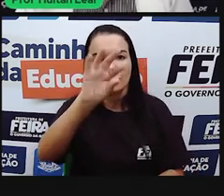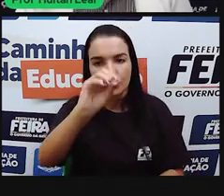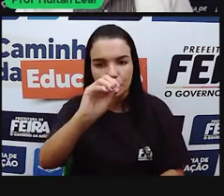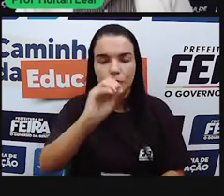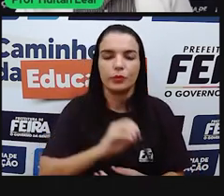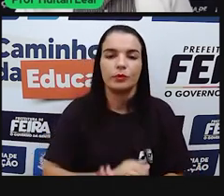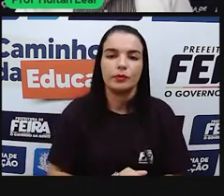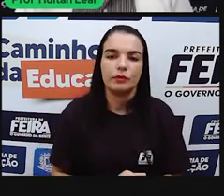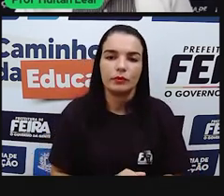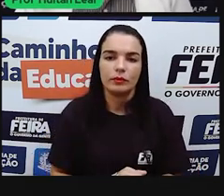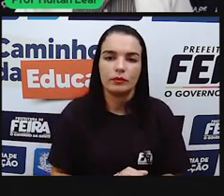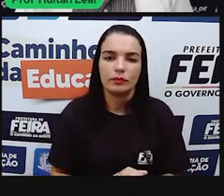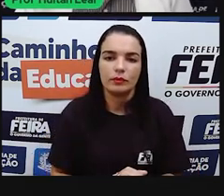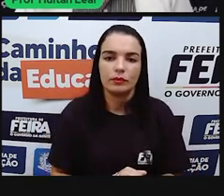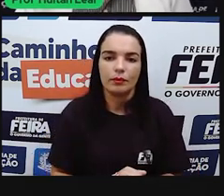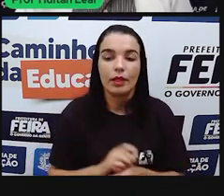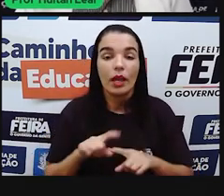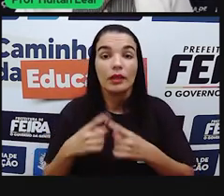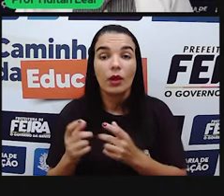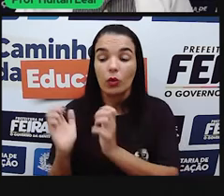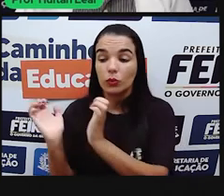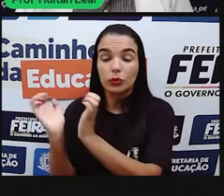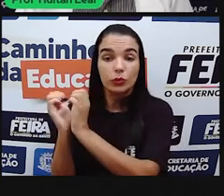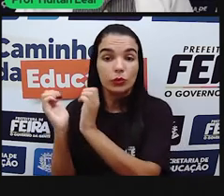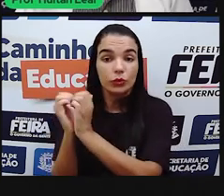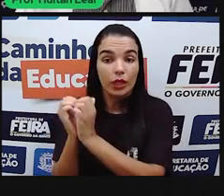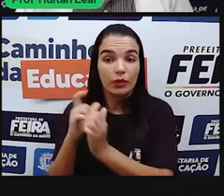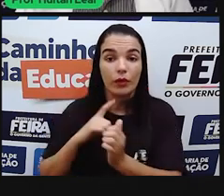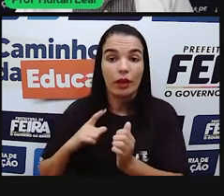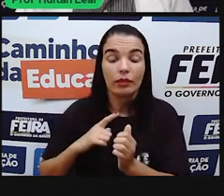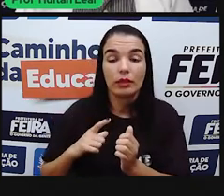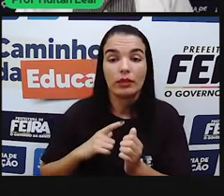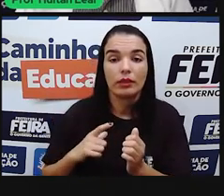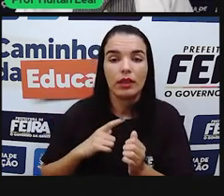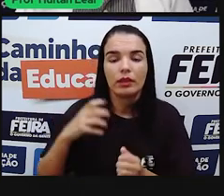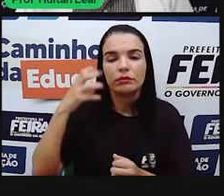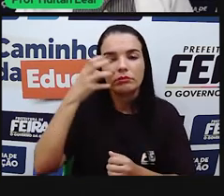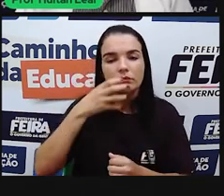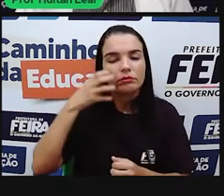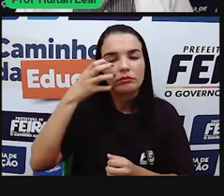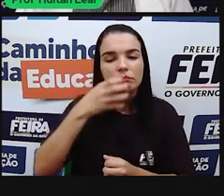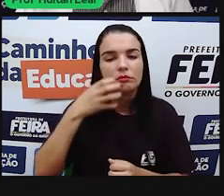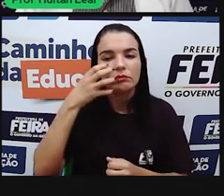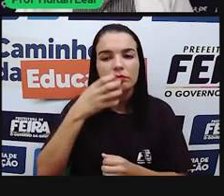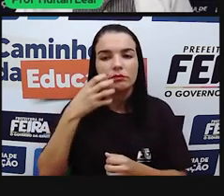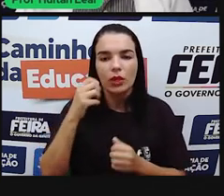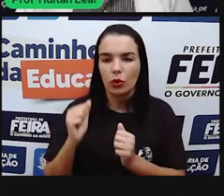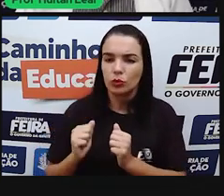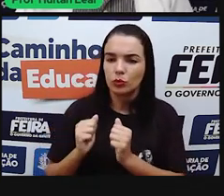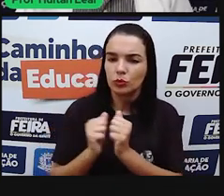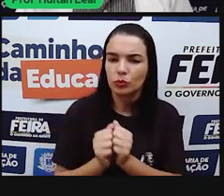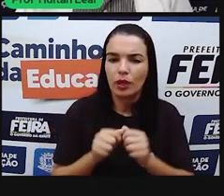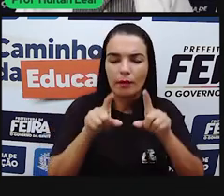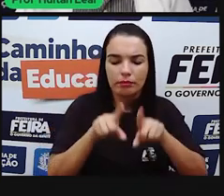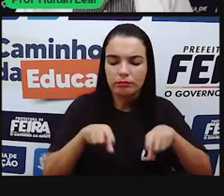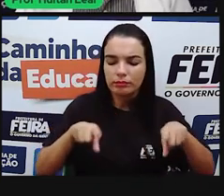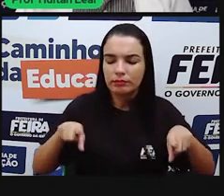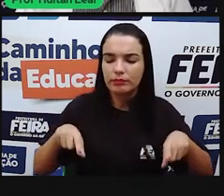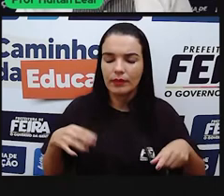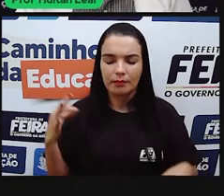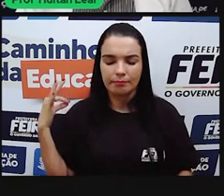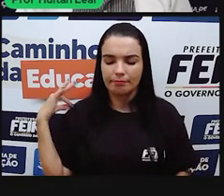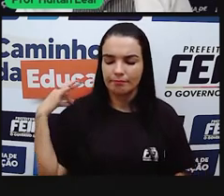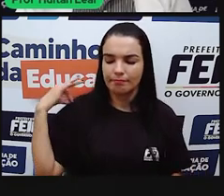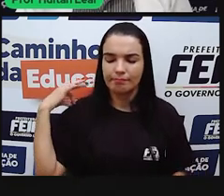clássica. Nesse gênero, a canção é composta com melodias e harmonias mais refinadas